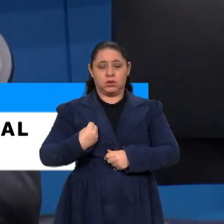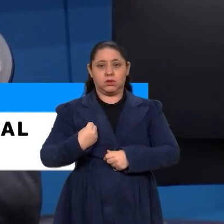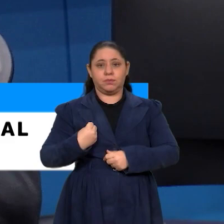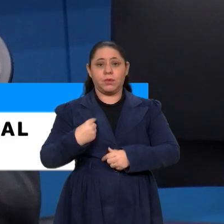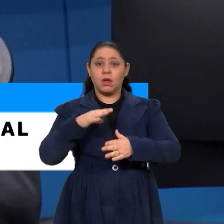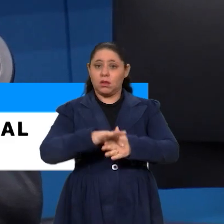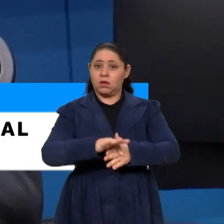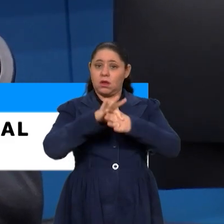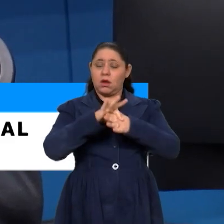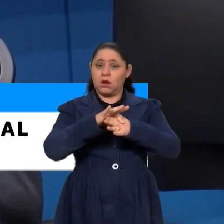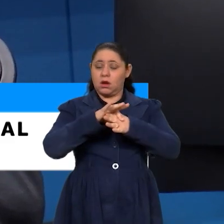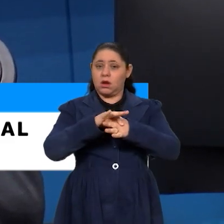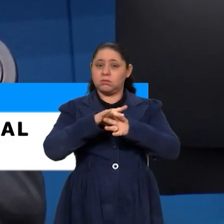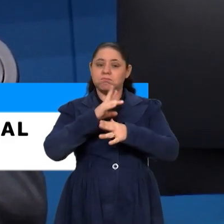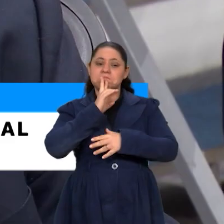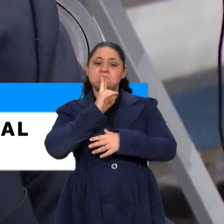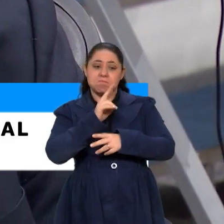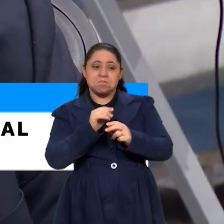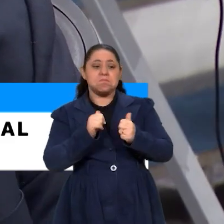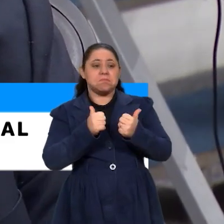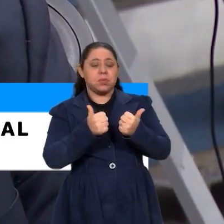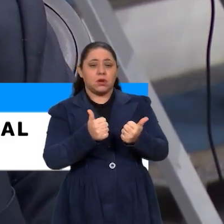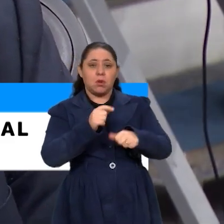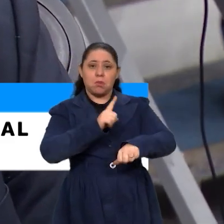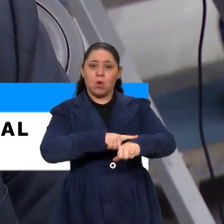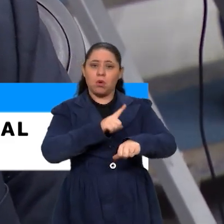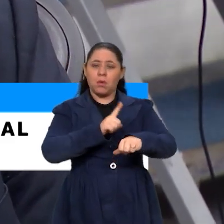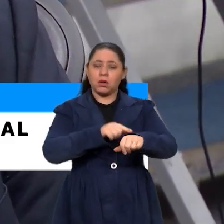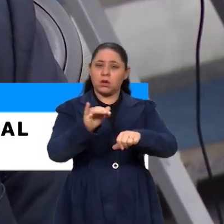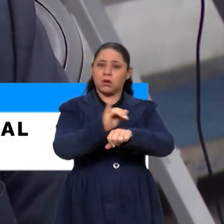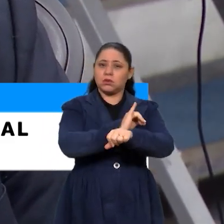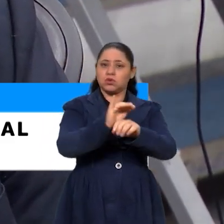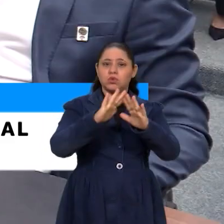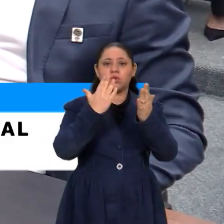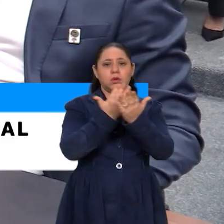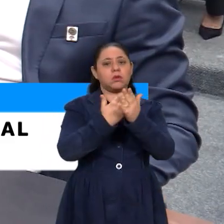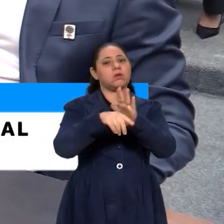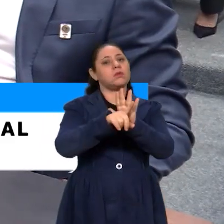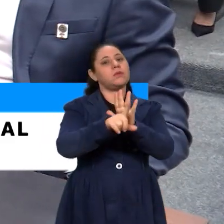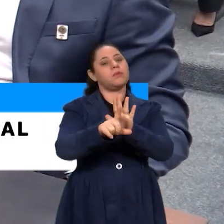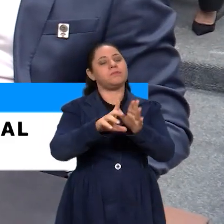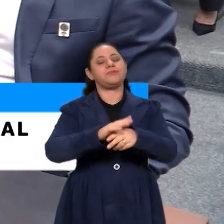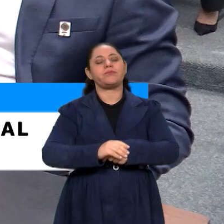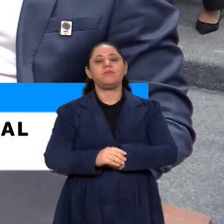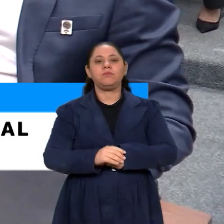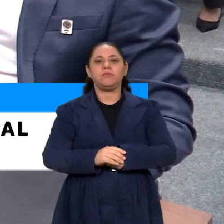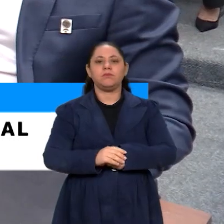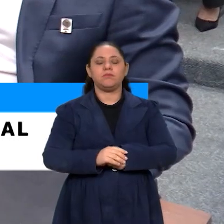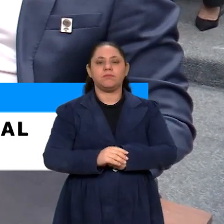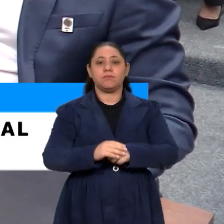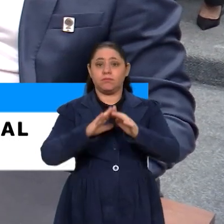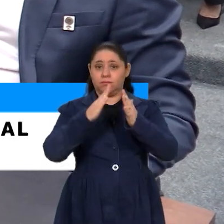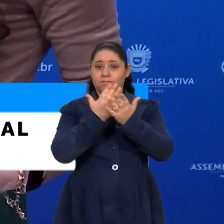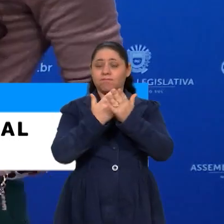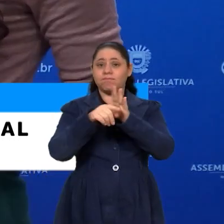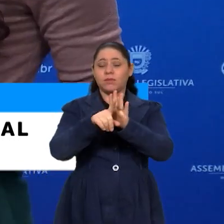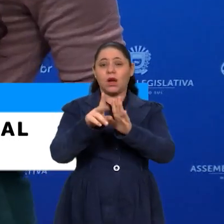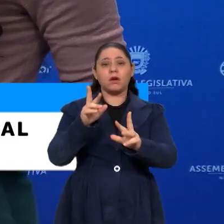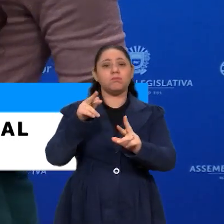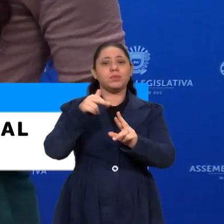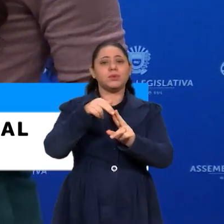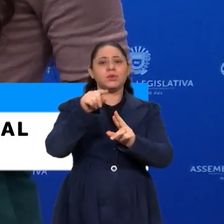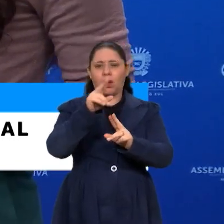presentes no evento destacaram resultados positivos a partir da ação das escolas do Legislativo. A escola do